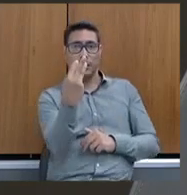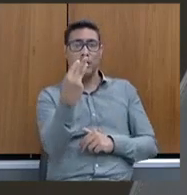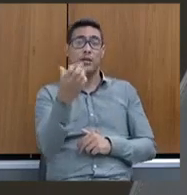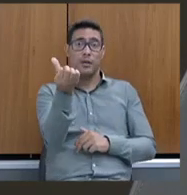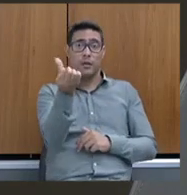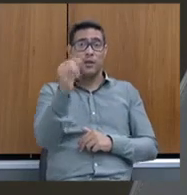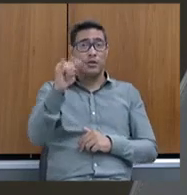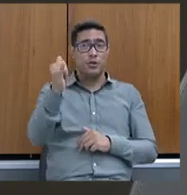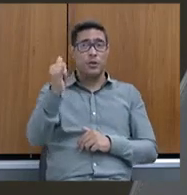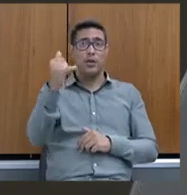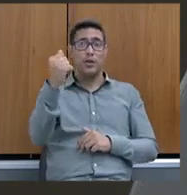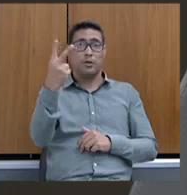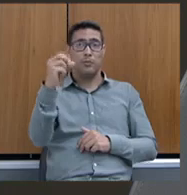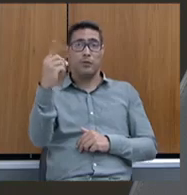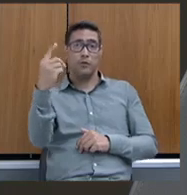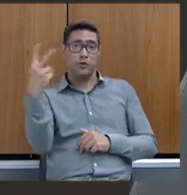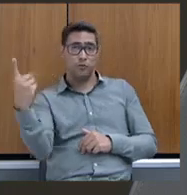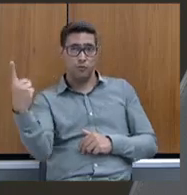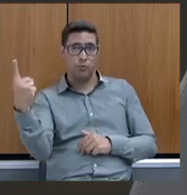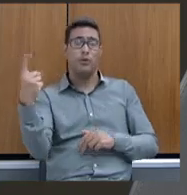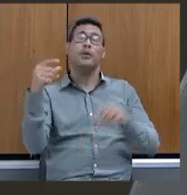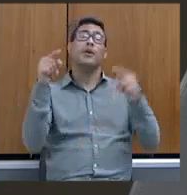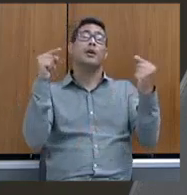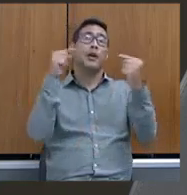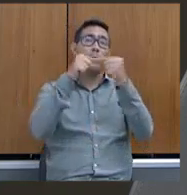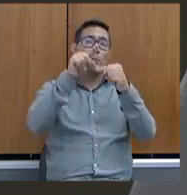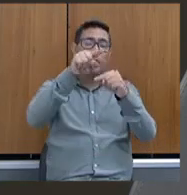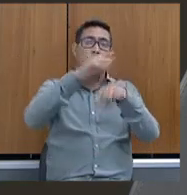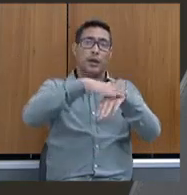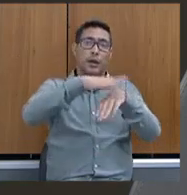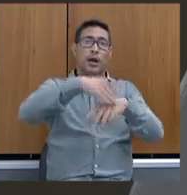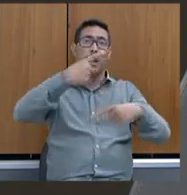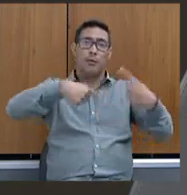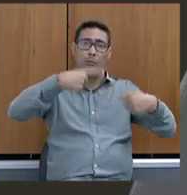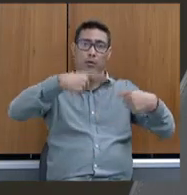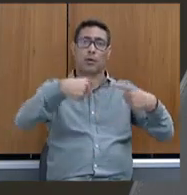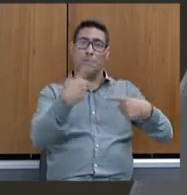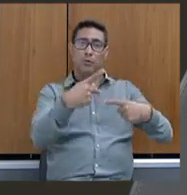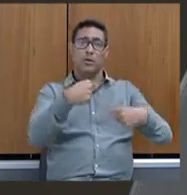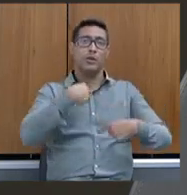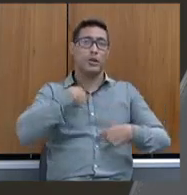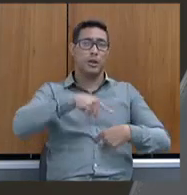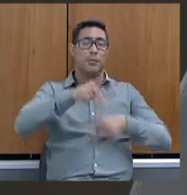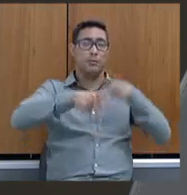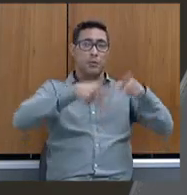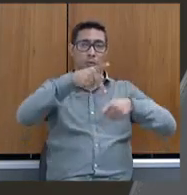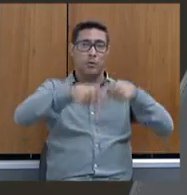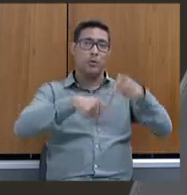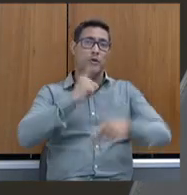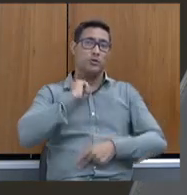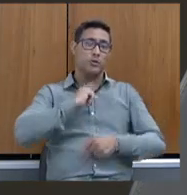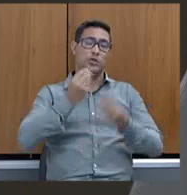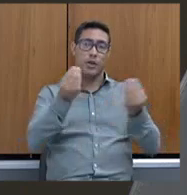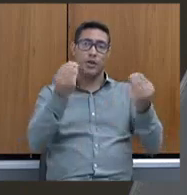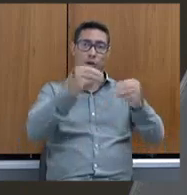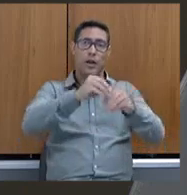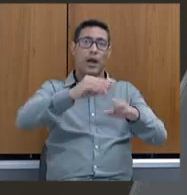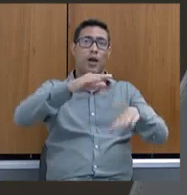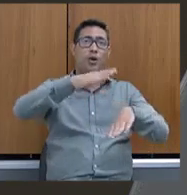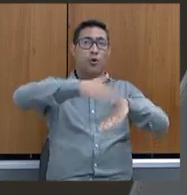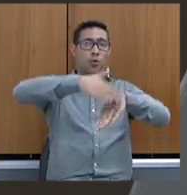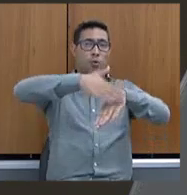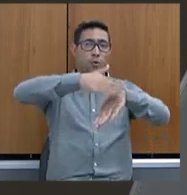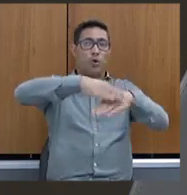de 2021 que institui essa política para a população de Minas Gerais é isso que a gente quer incluir o artesanato a comida